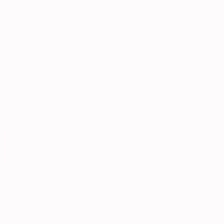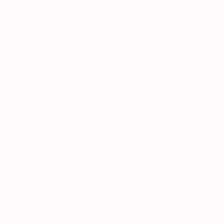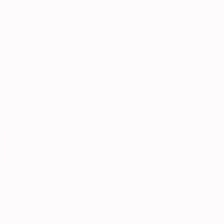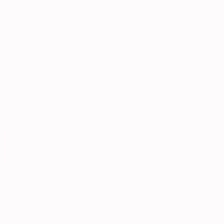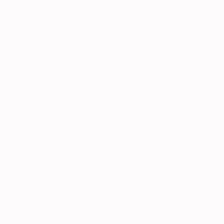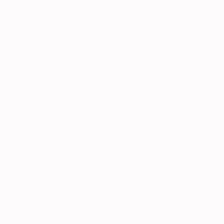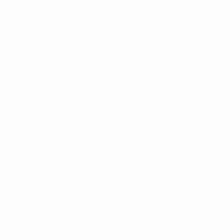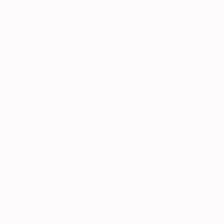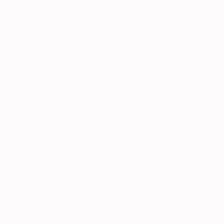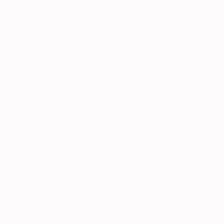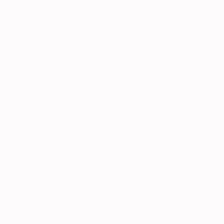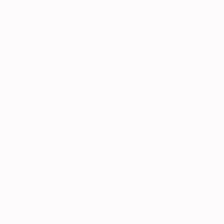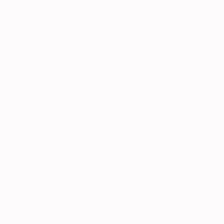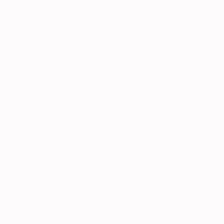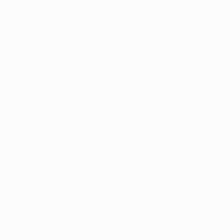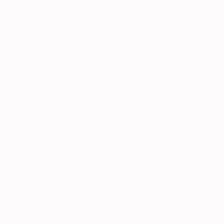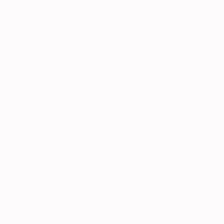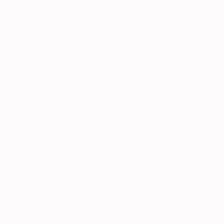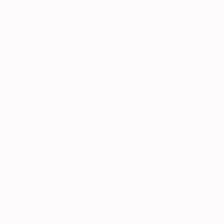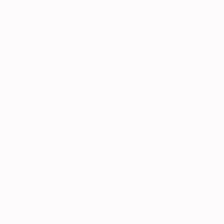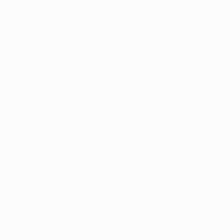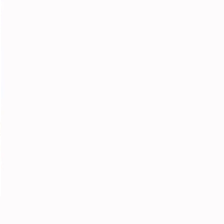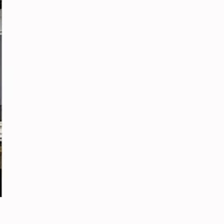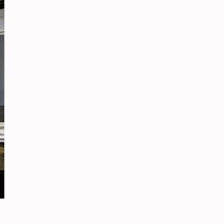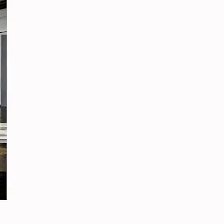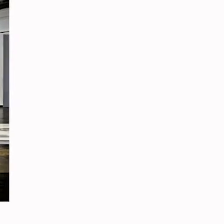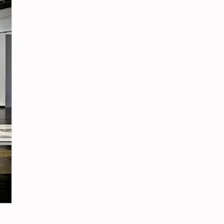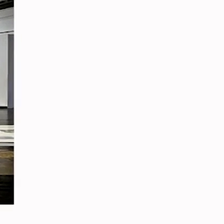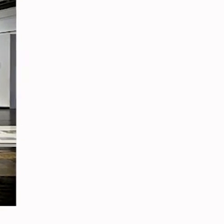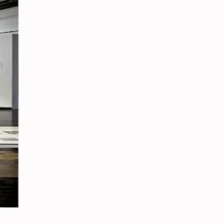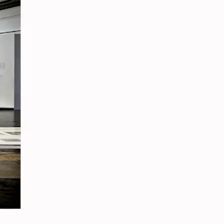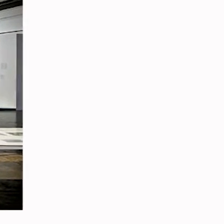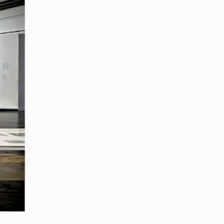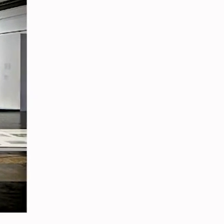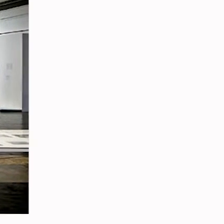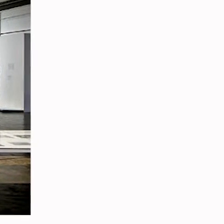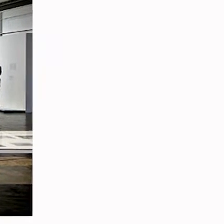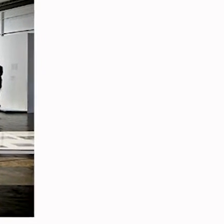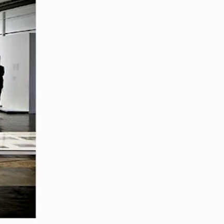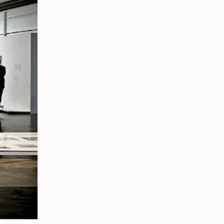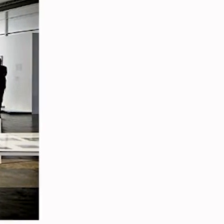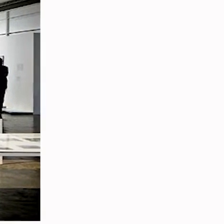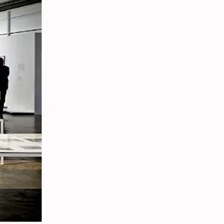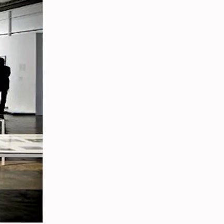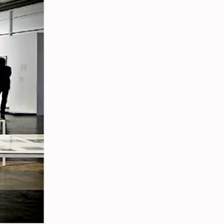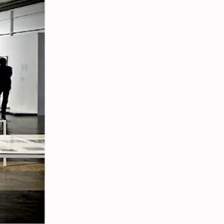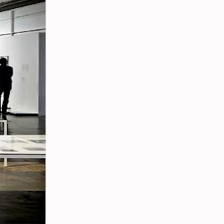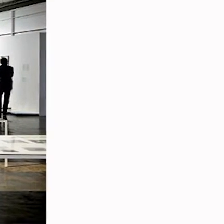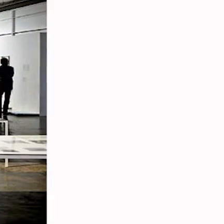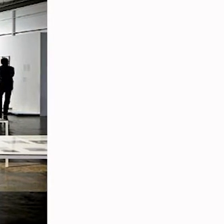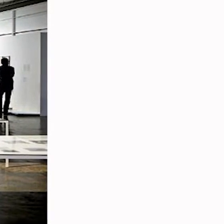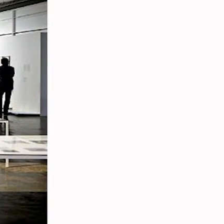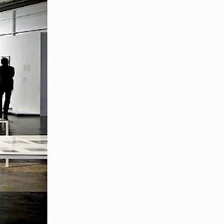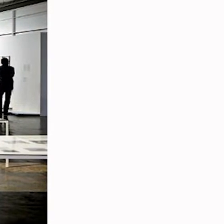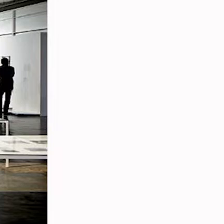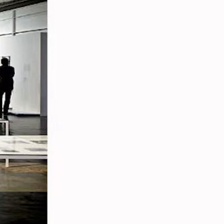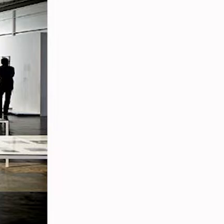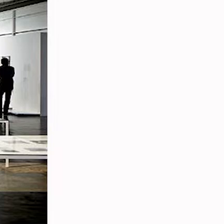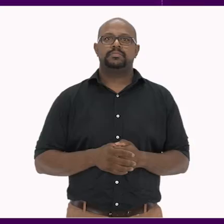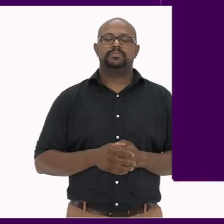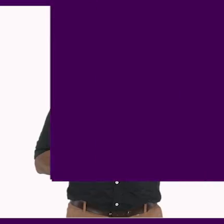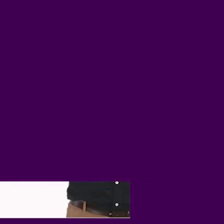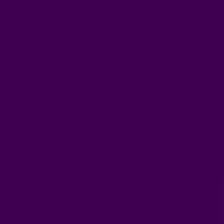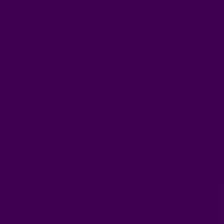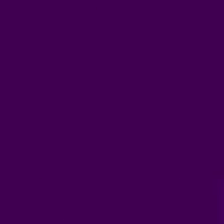duas imensas vitrines horizontais. Há uma área com vitrines horizontais, quadros nas paredes e ao fundo uma grande escada